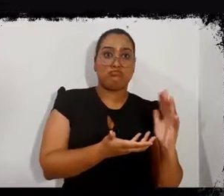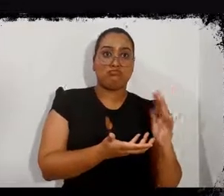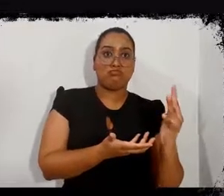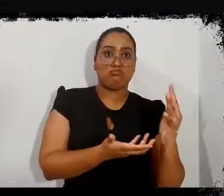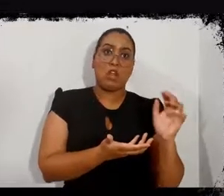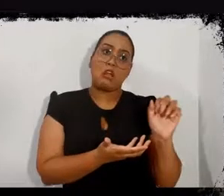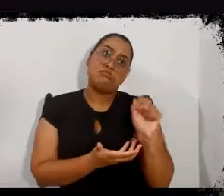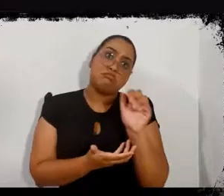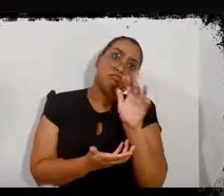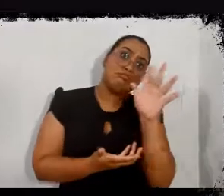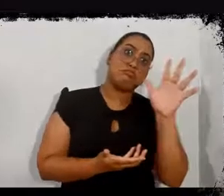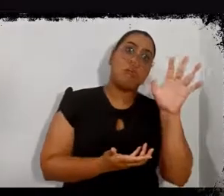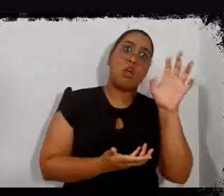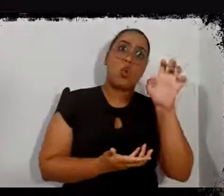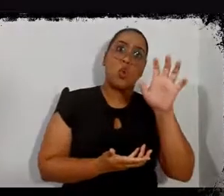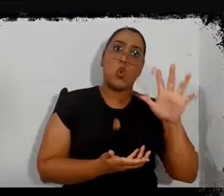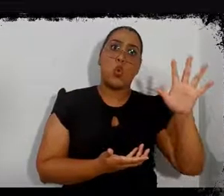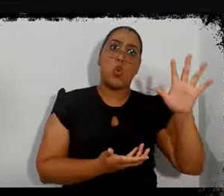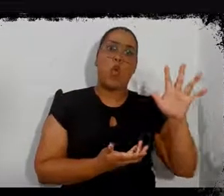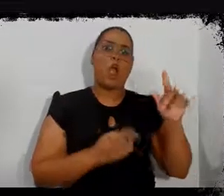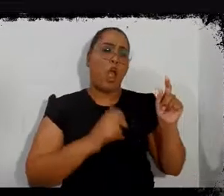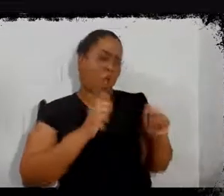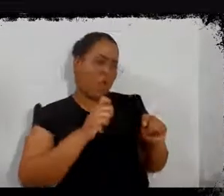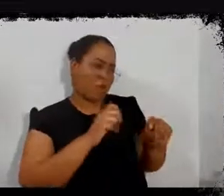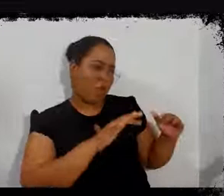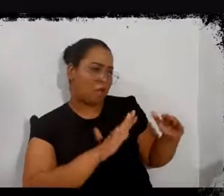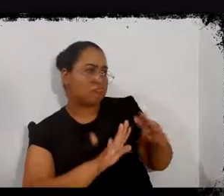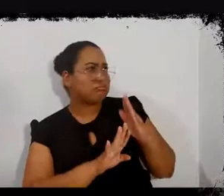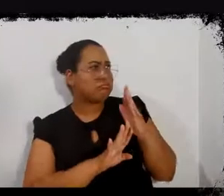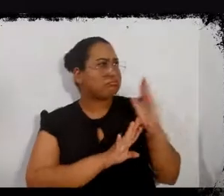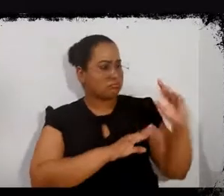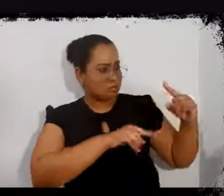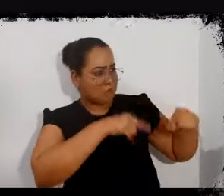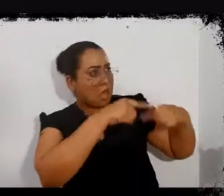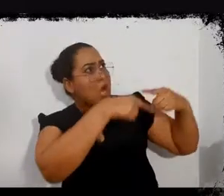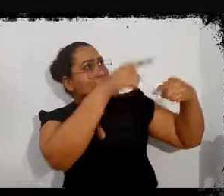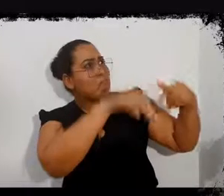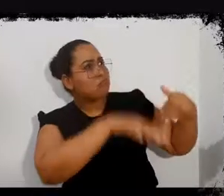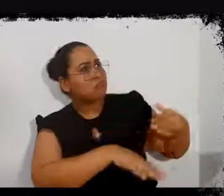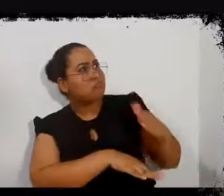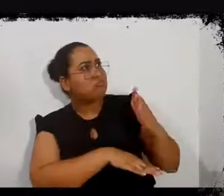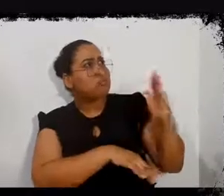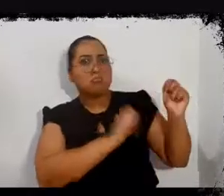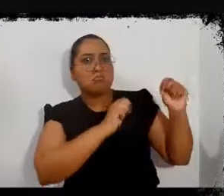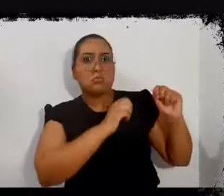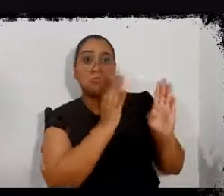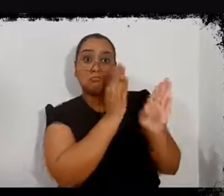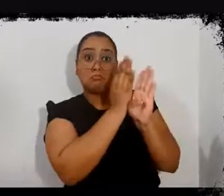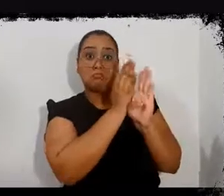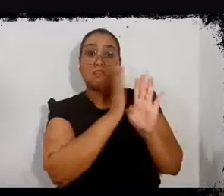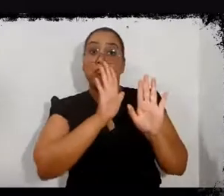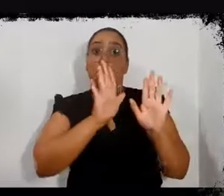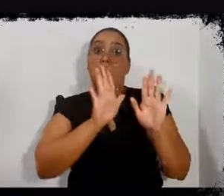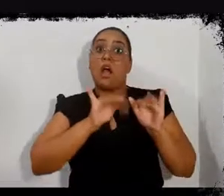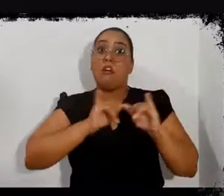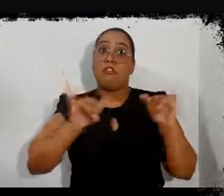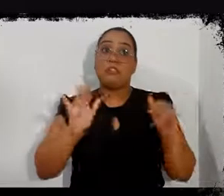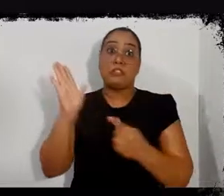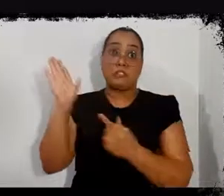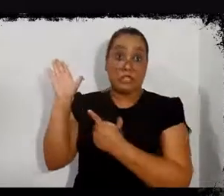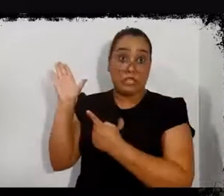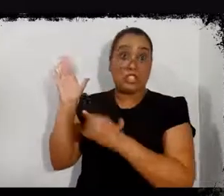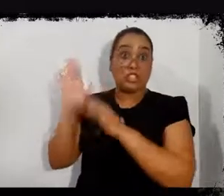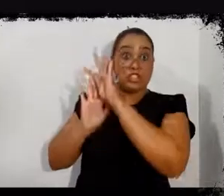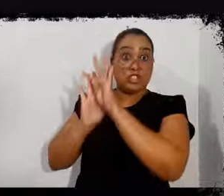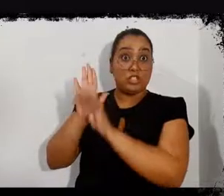possível estabelecer o seu percurso. Lembramos que o Panchatantra é a mais antiga